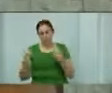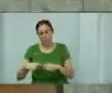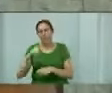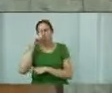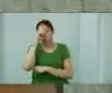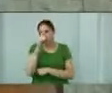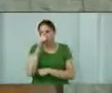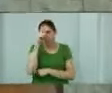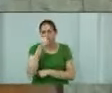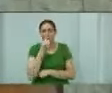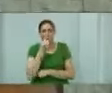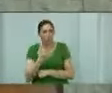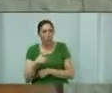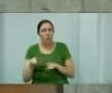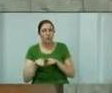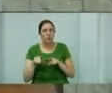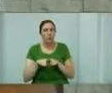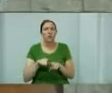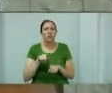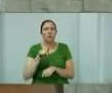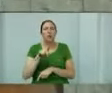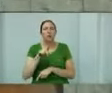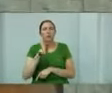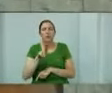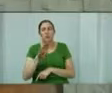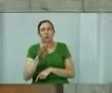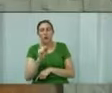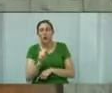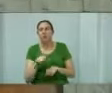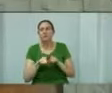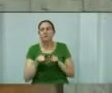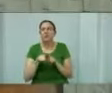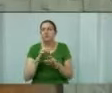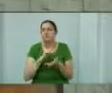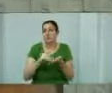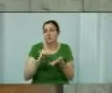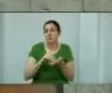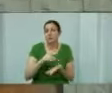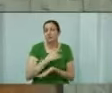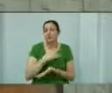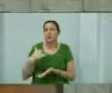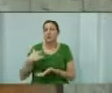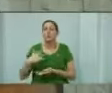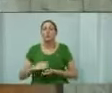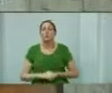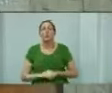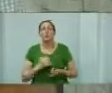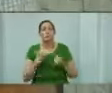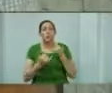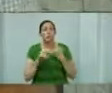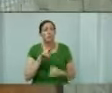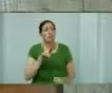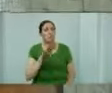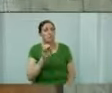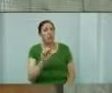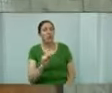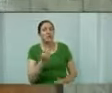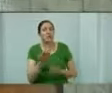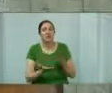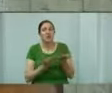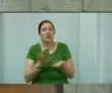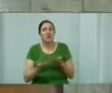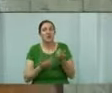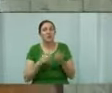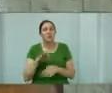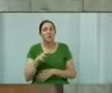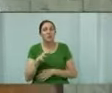rede municipal das secretarias. Vocês têm uma ideia de que as nossas UBSs atendem por volta de